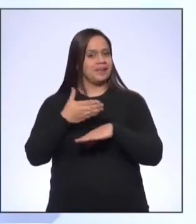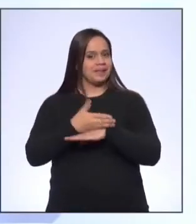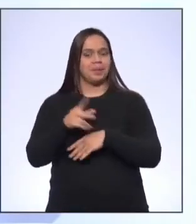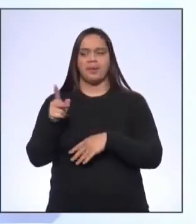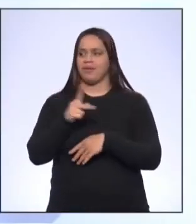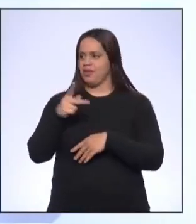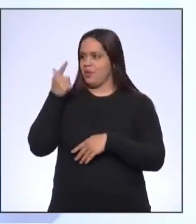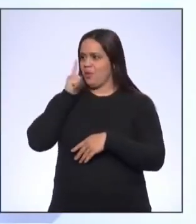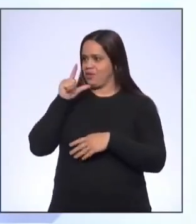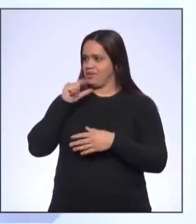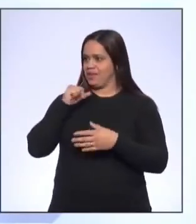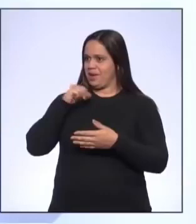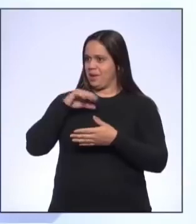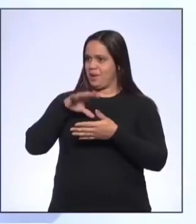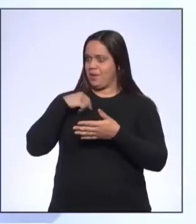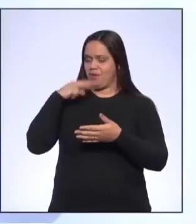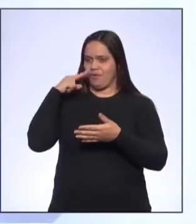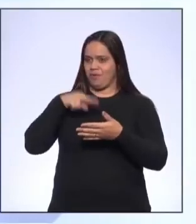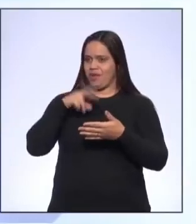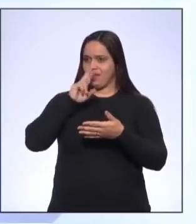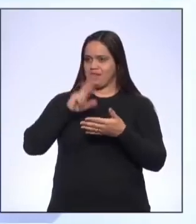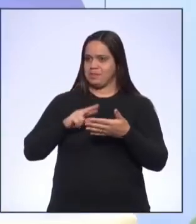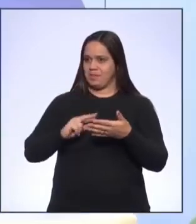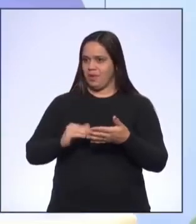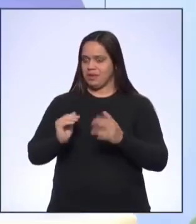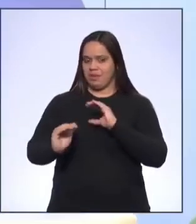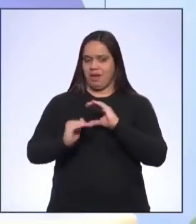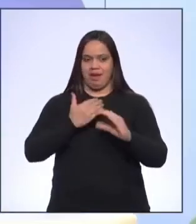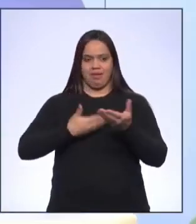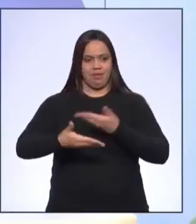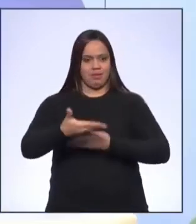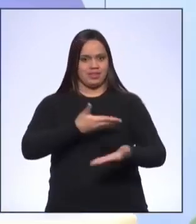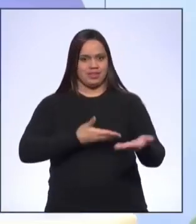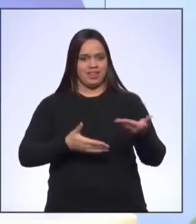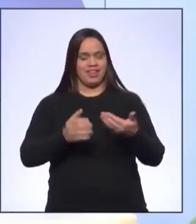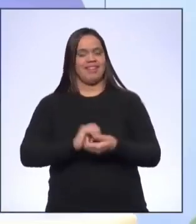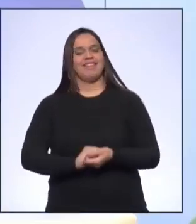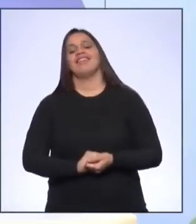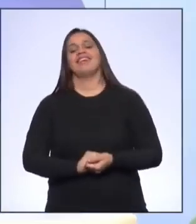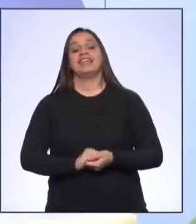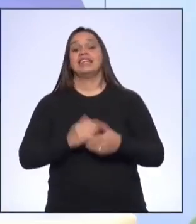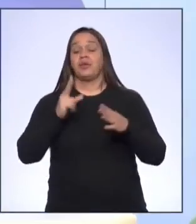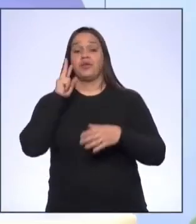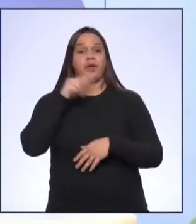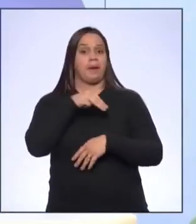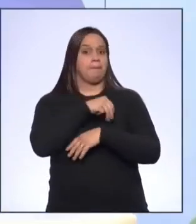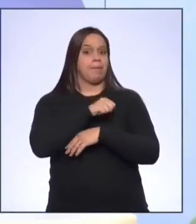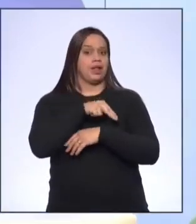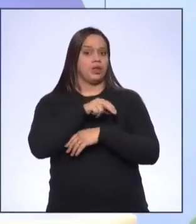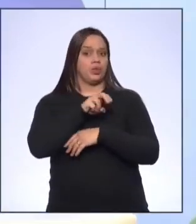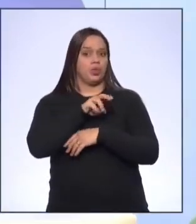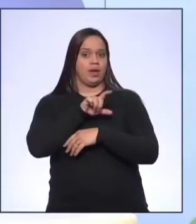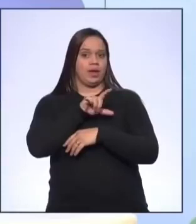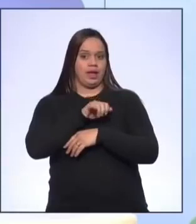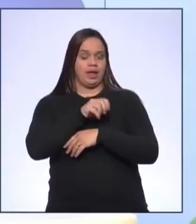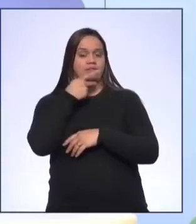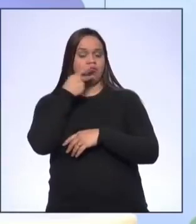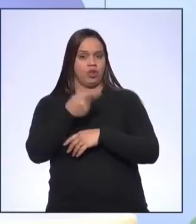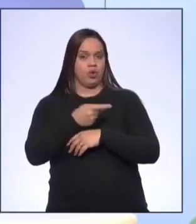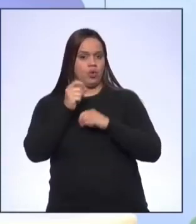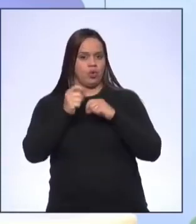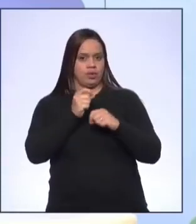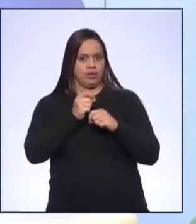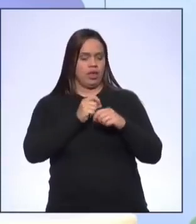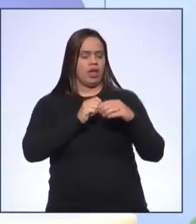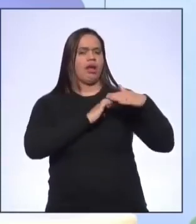filtrou as respostas deles para passar alguma para nós? Muito bom, professor. Olha só, a Manoele, ela disse que o laboratório ele